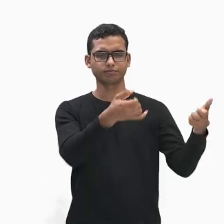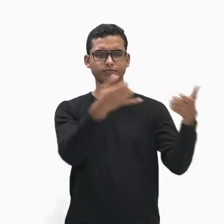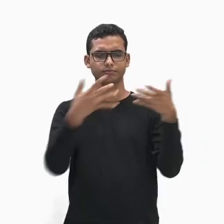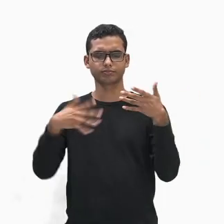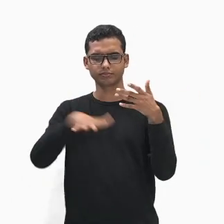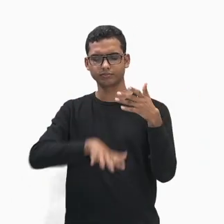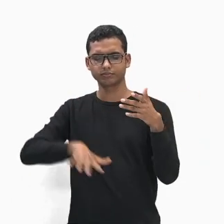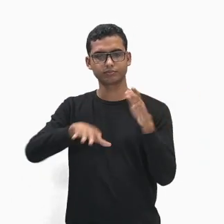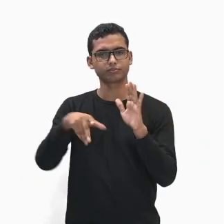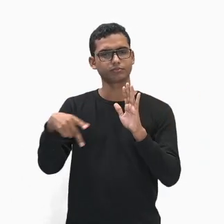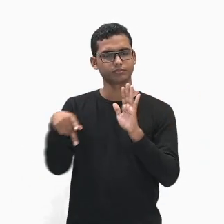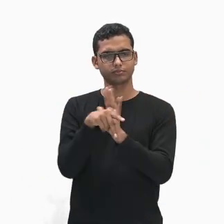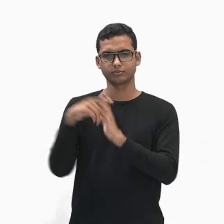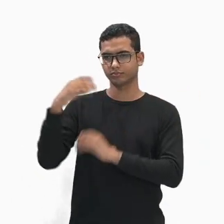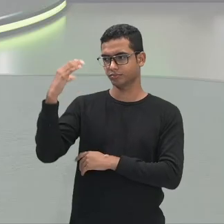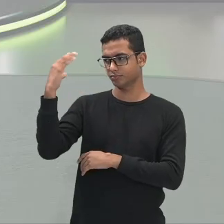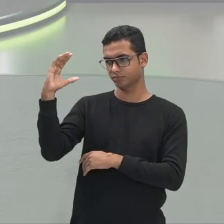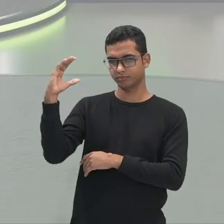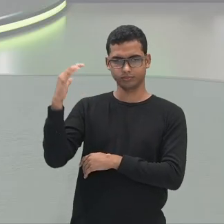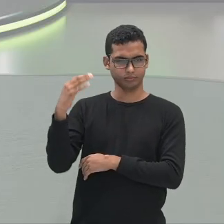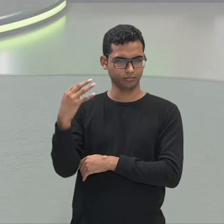científica. Vejam comigo.